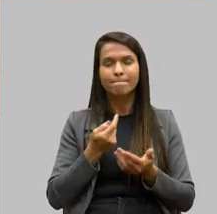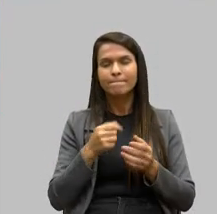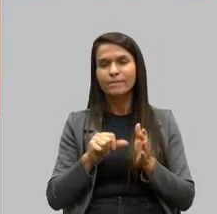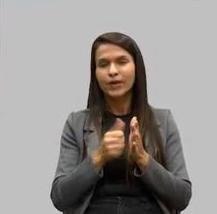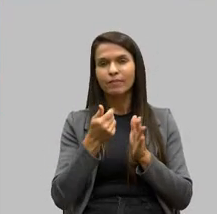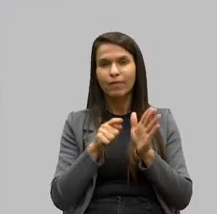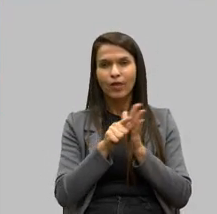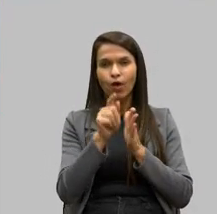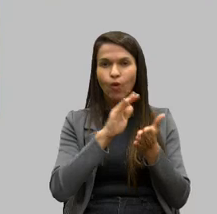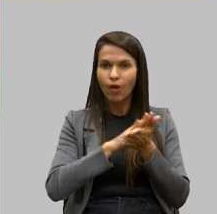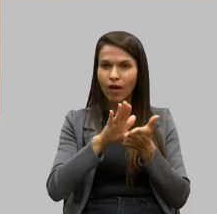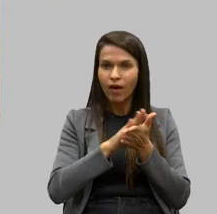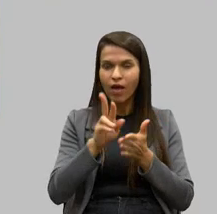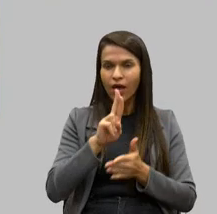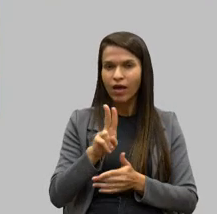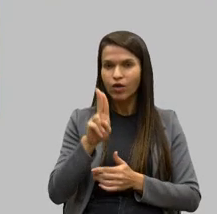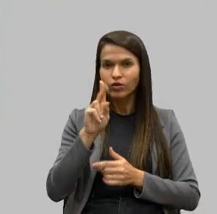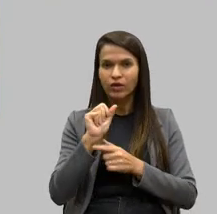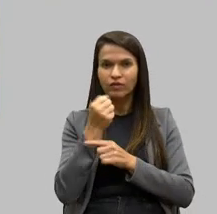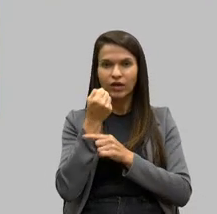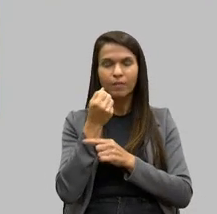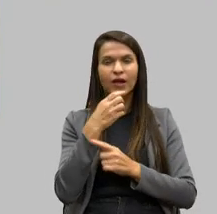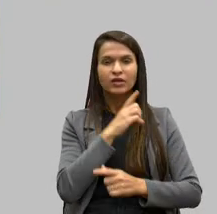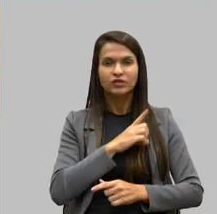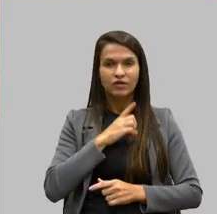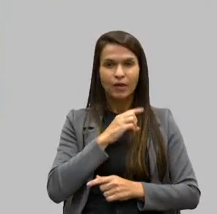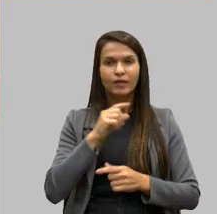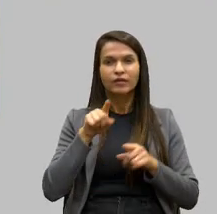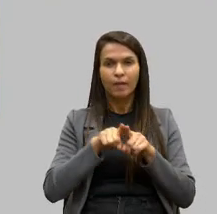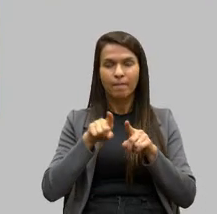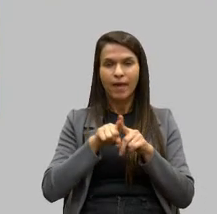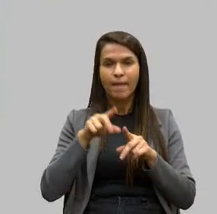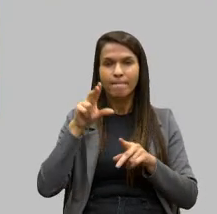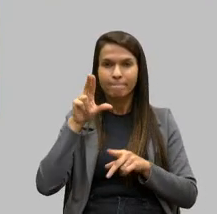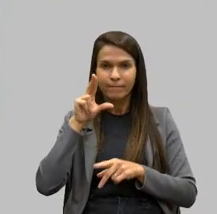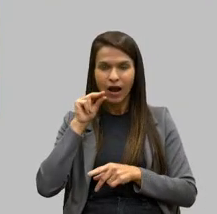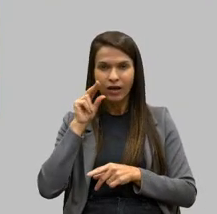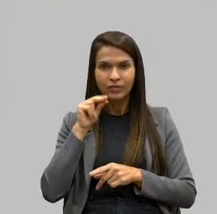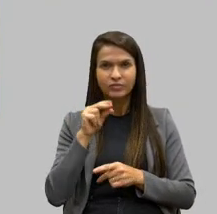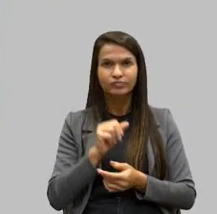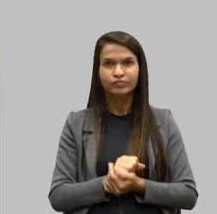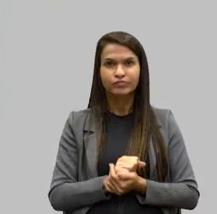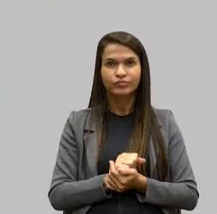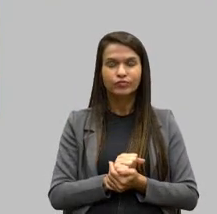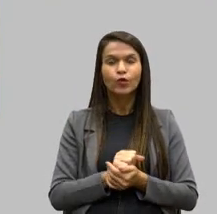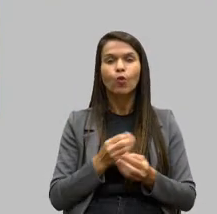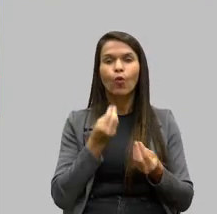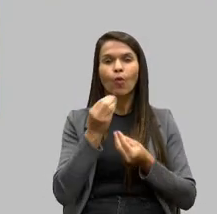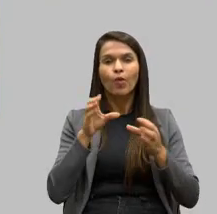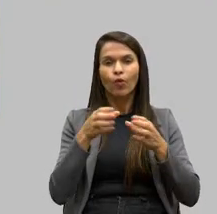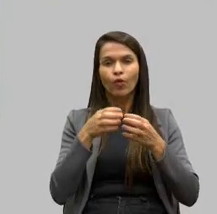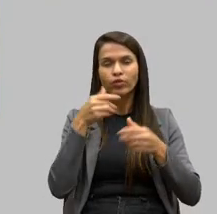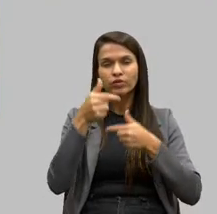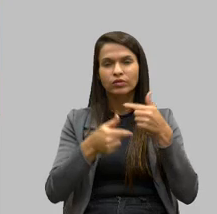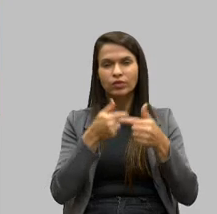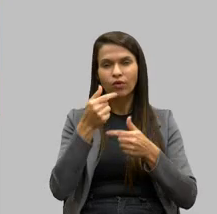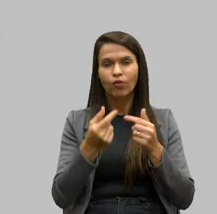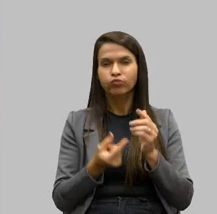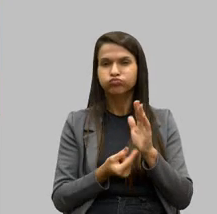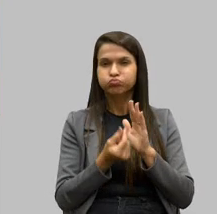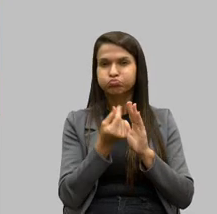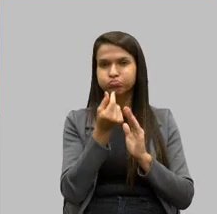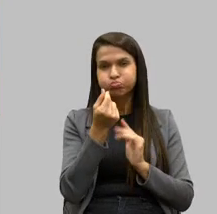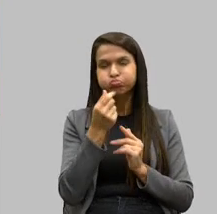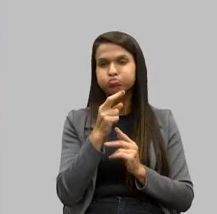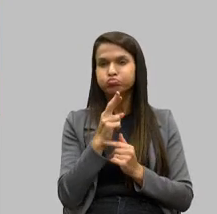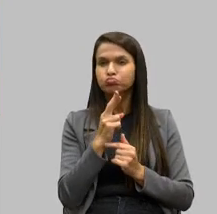sobre o custeio do RU, se está garantido para Divinópolis e Passos. Como está o grupo de trabalho em relação ao preço da refeição que vocês